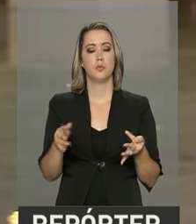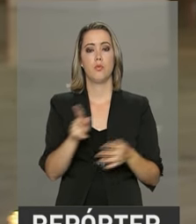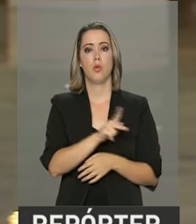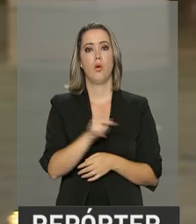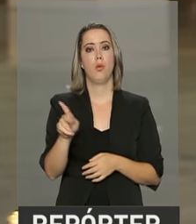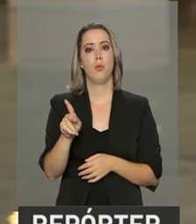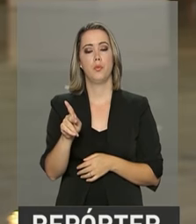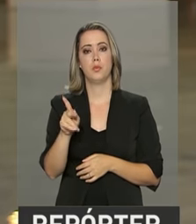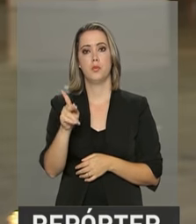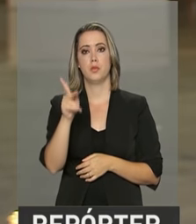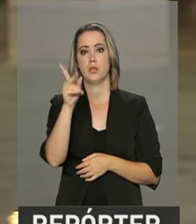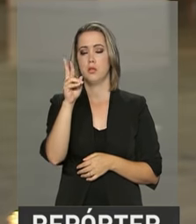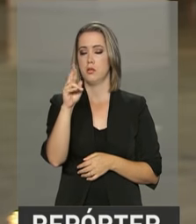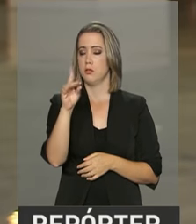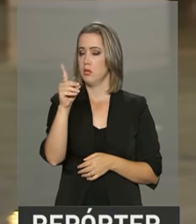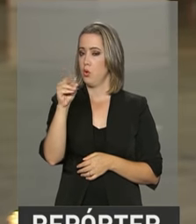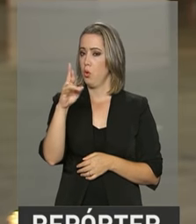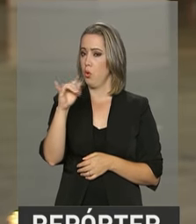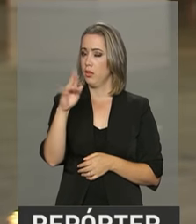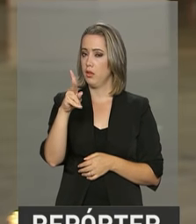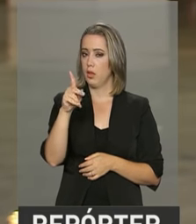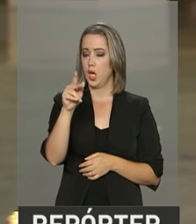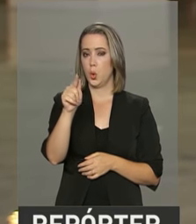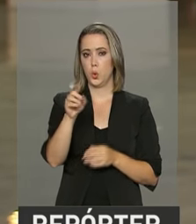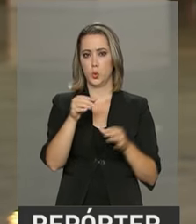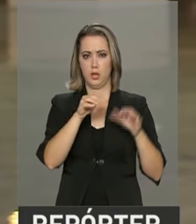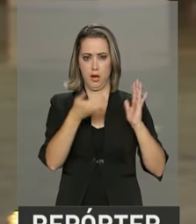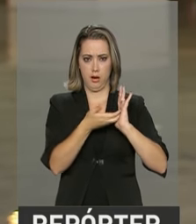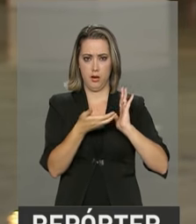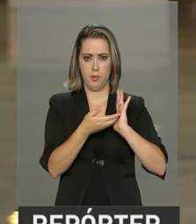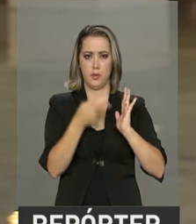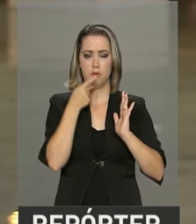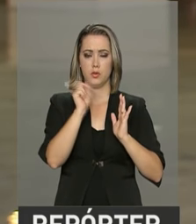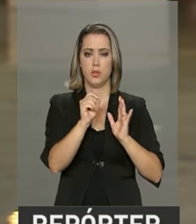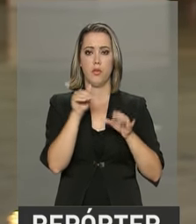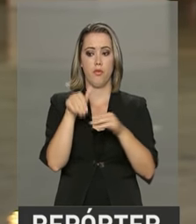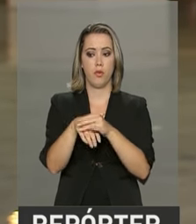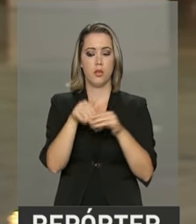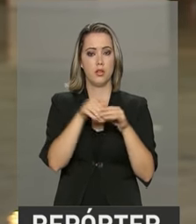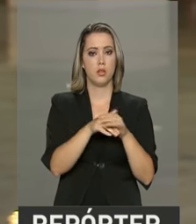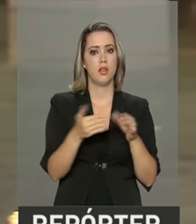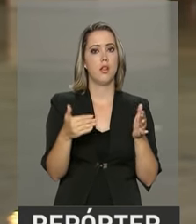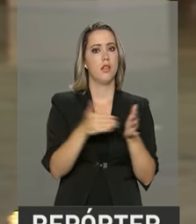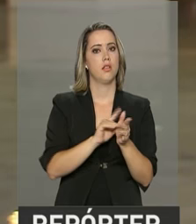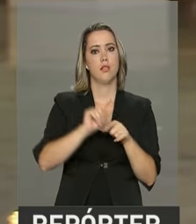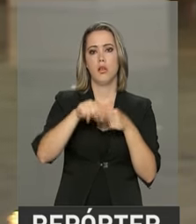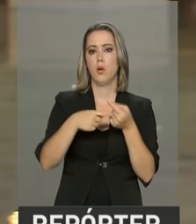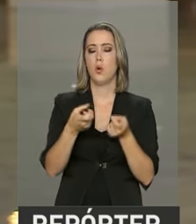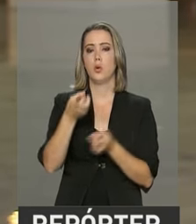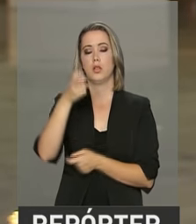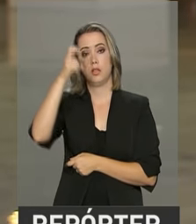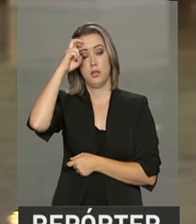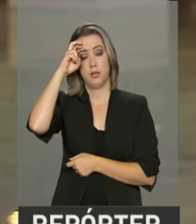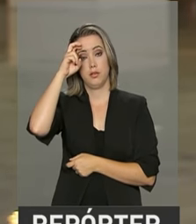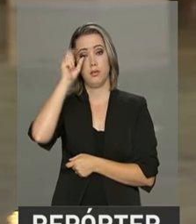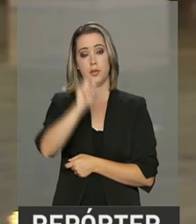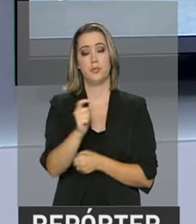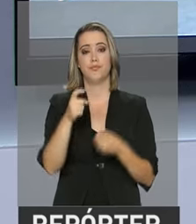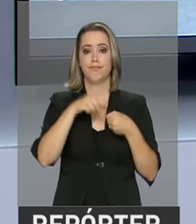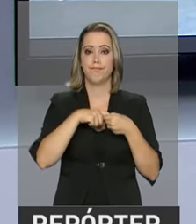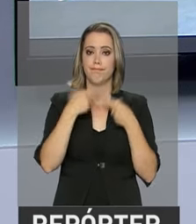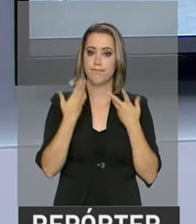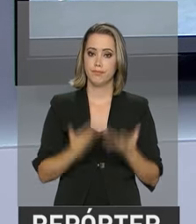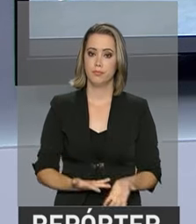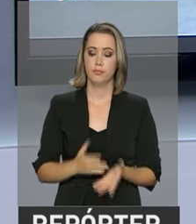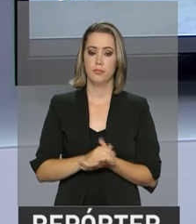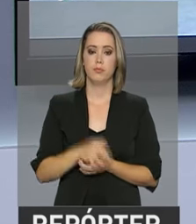Rodrigo Maia, afirmou que pretende votar em plenário a reforma trabalhista até a próxima quinta-feira. Eu volto com você no estúdio,